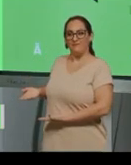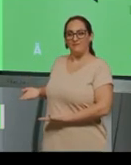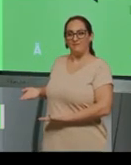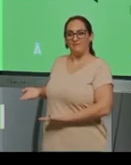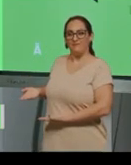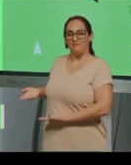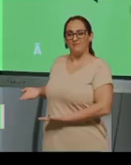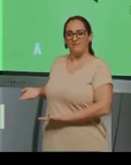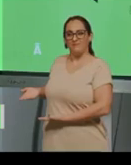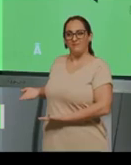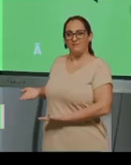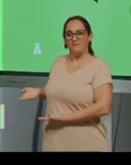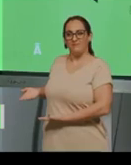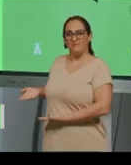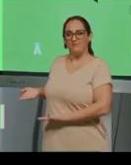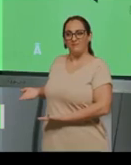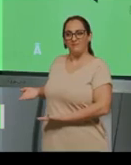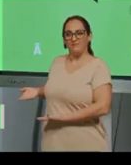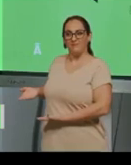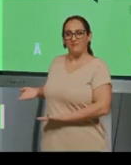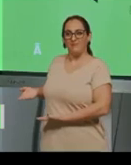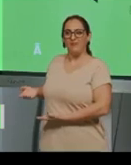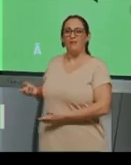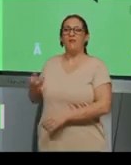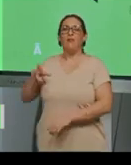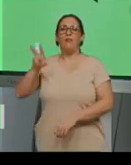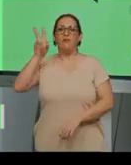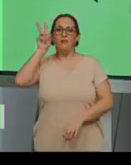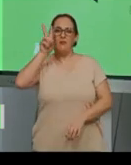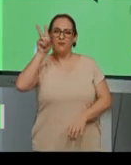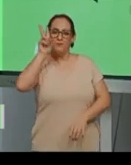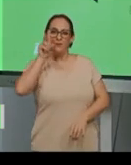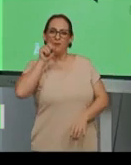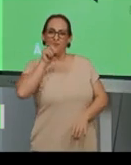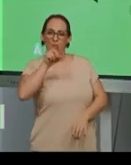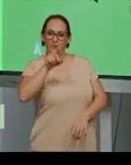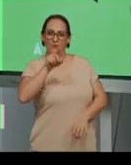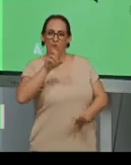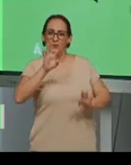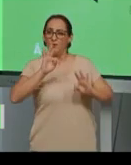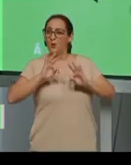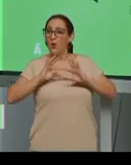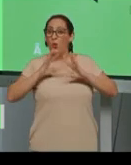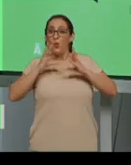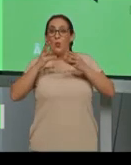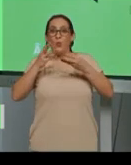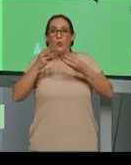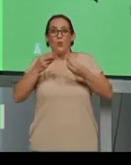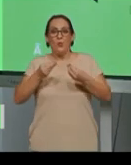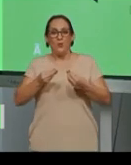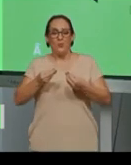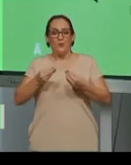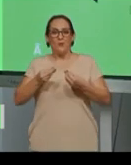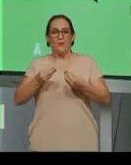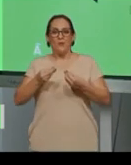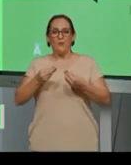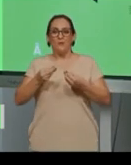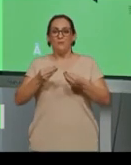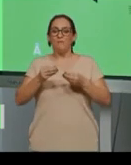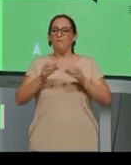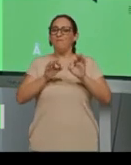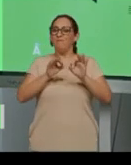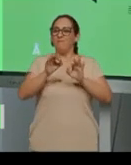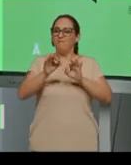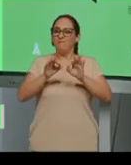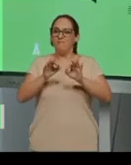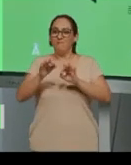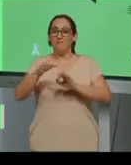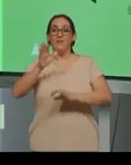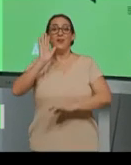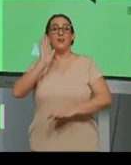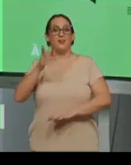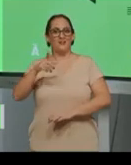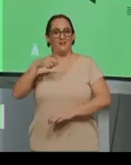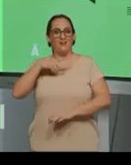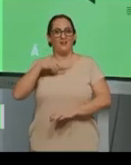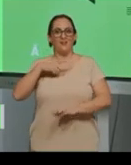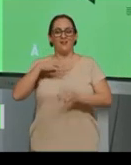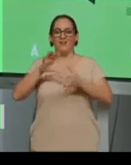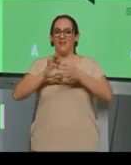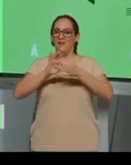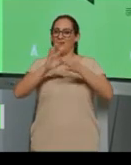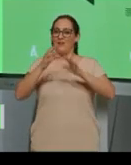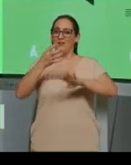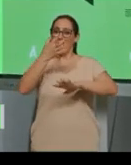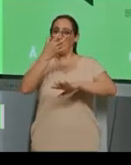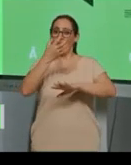98295 2794. Lembrando que a programação completa do Se Liga na Educação está no nosso site,